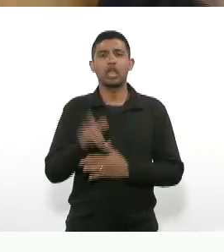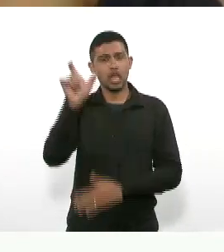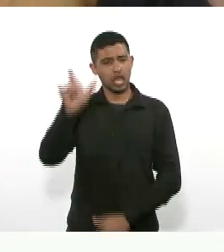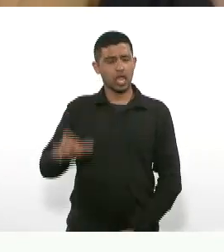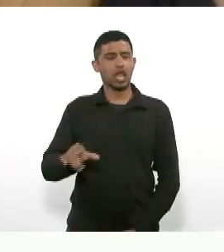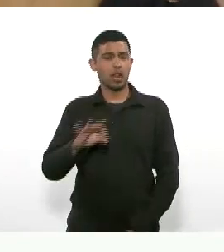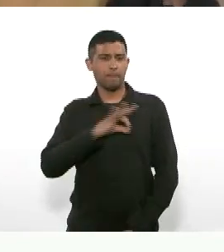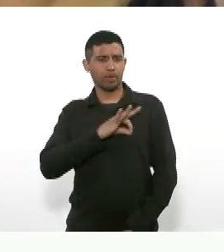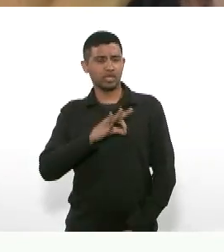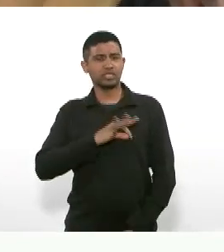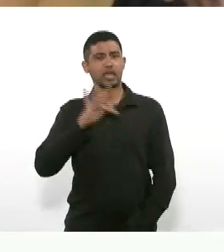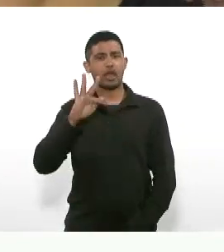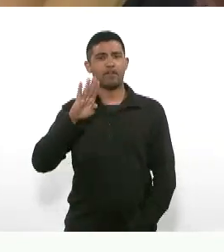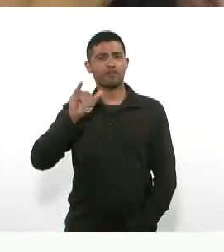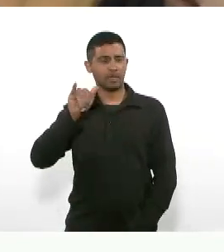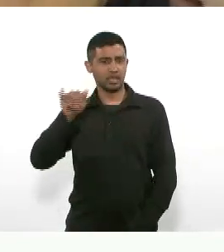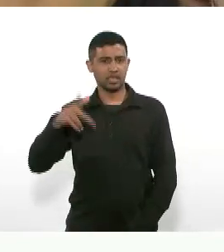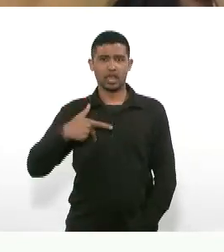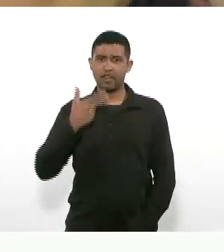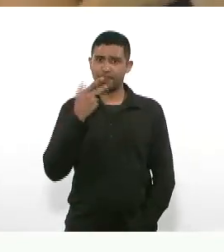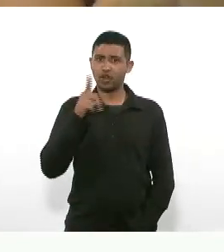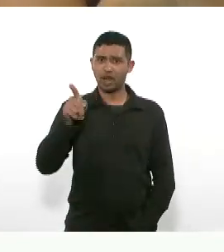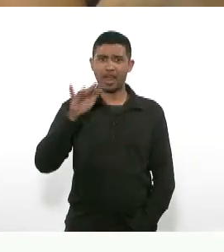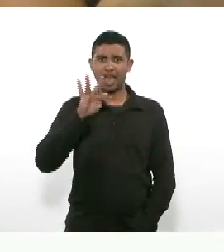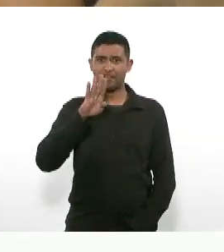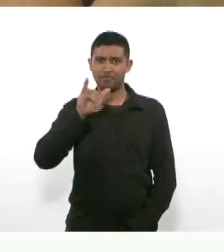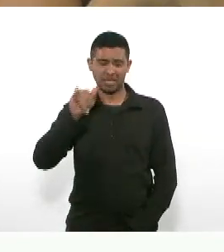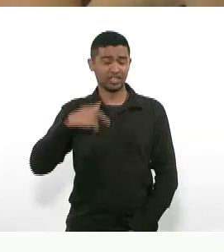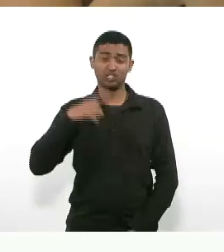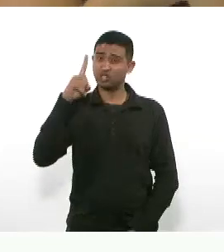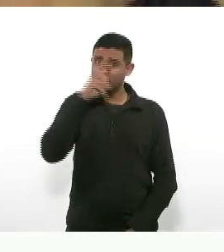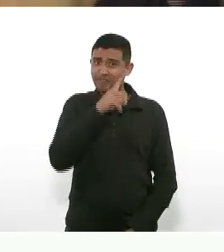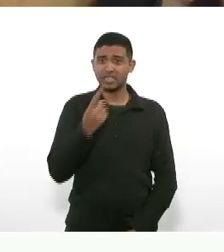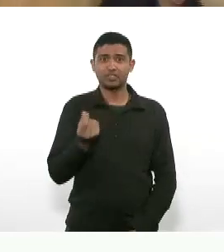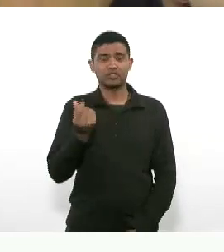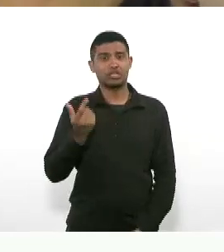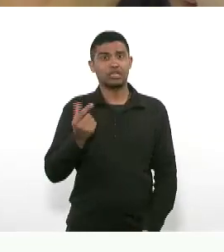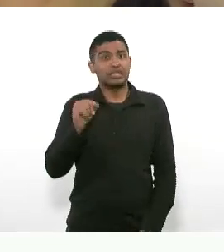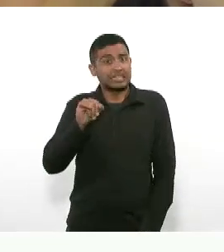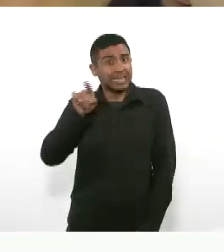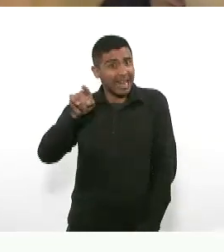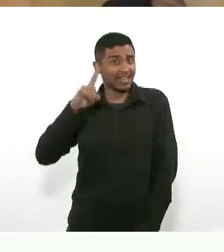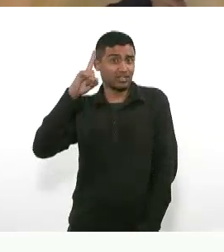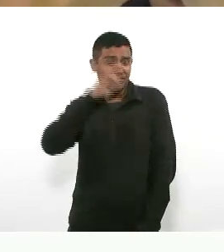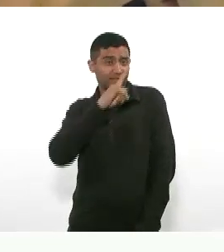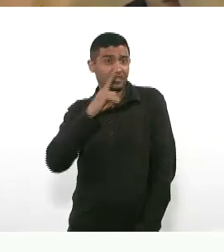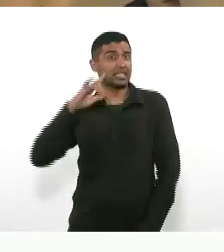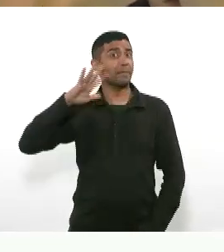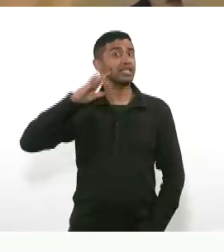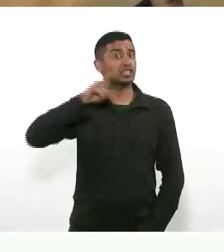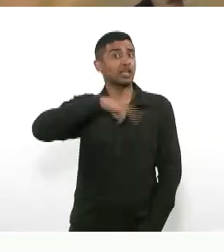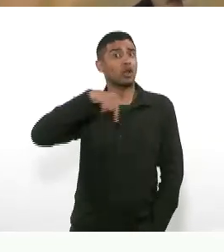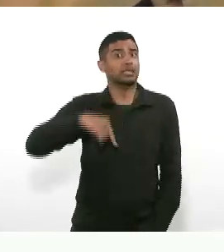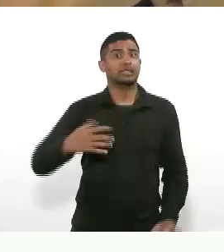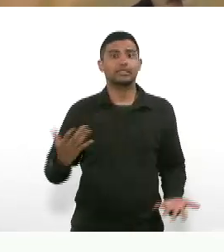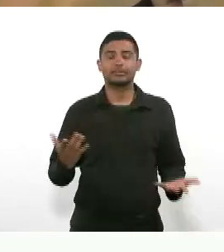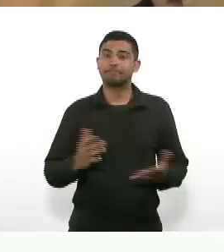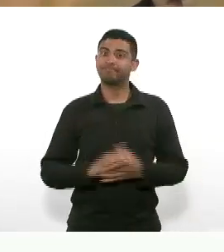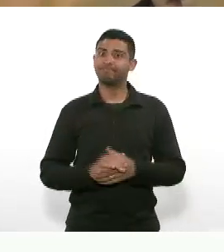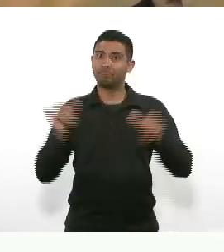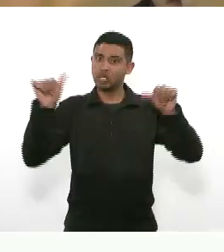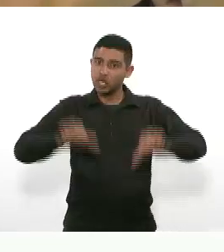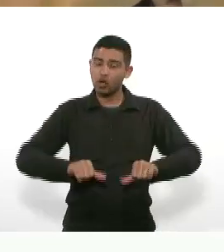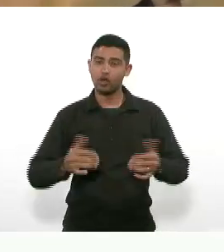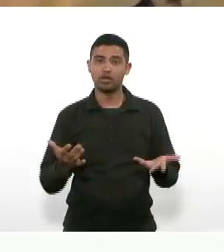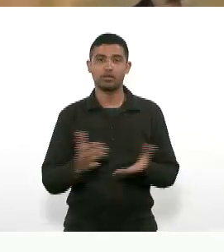do FBI, e ele falou que o FBI tinha muita dificuldade de dinheiro. Bom, se eles têm, nós, então, temos uma dificuldade suprema. E a forma da